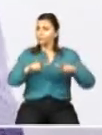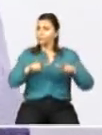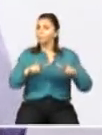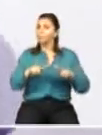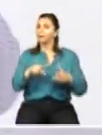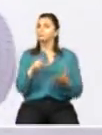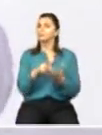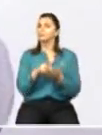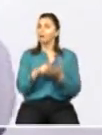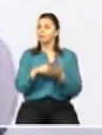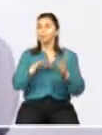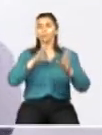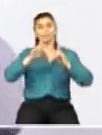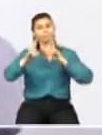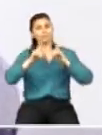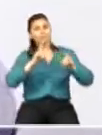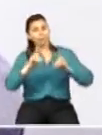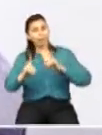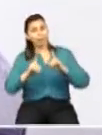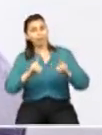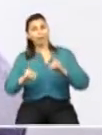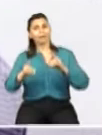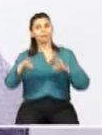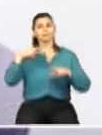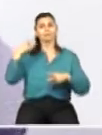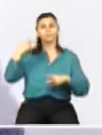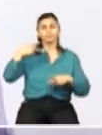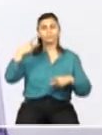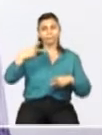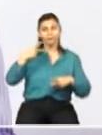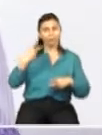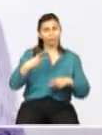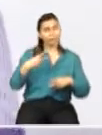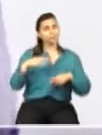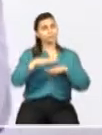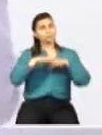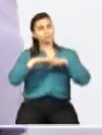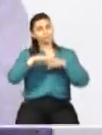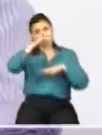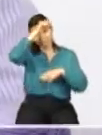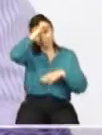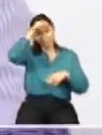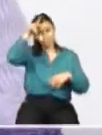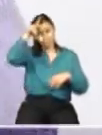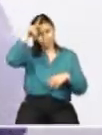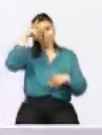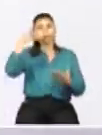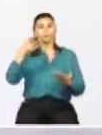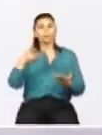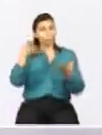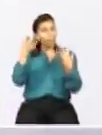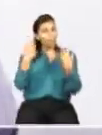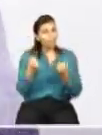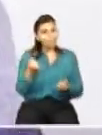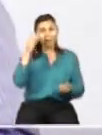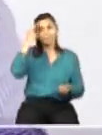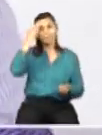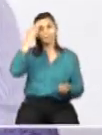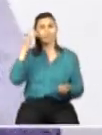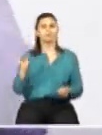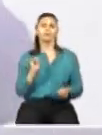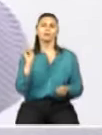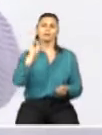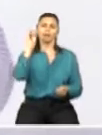diálogo, de ideias dessa casa, de vários vereadores, levando ao executivo e ele aceitando e entendendo a